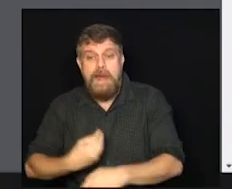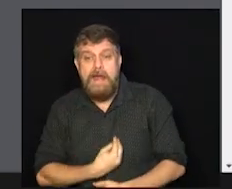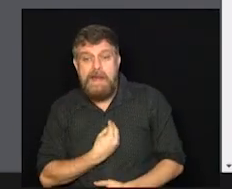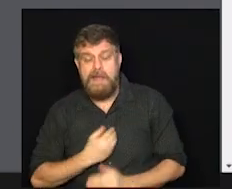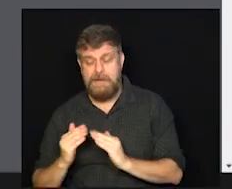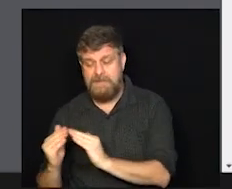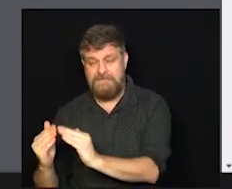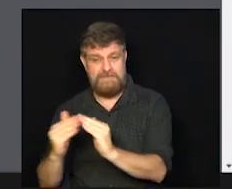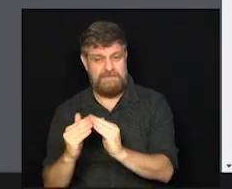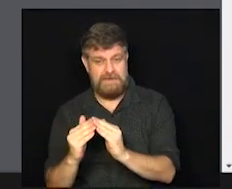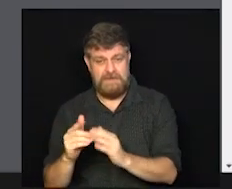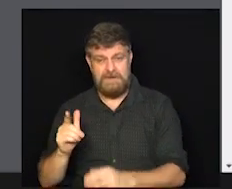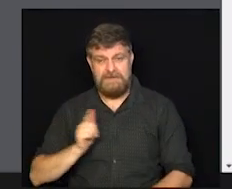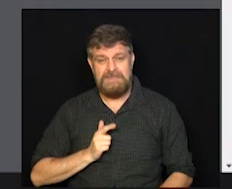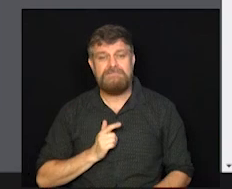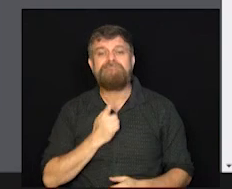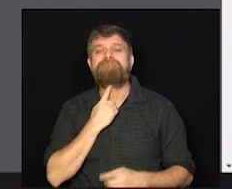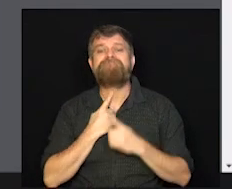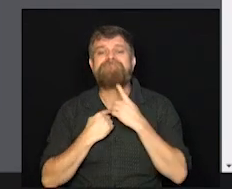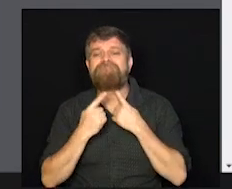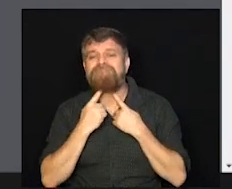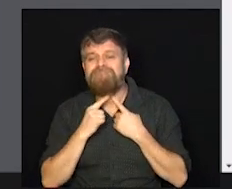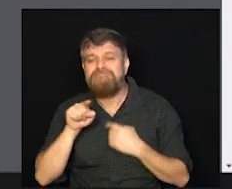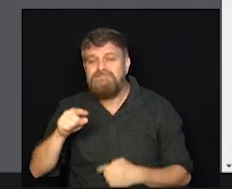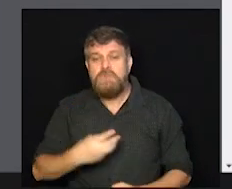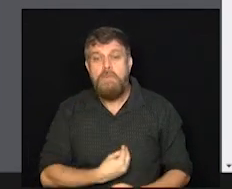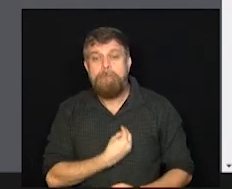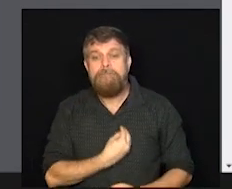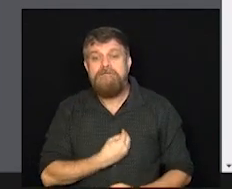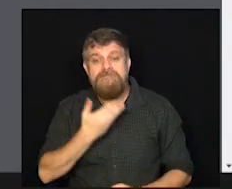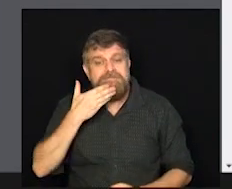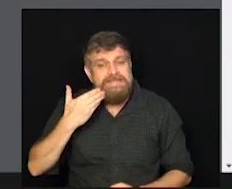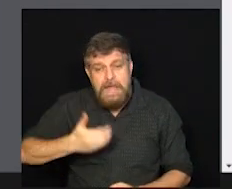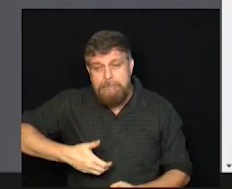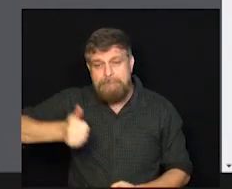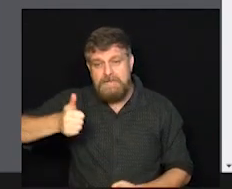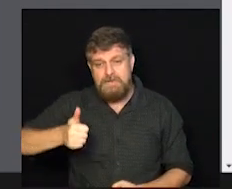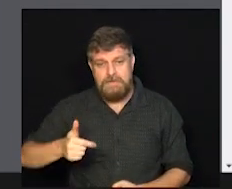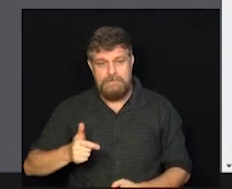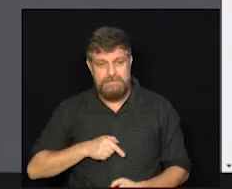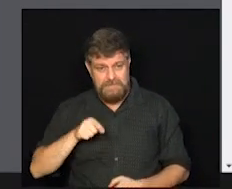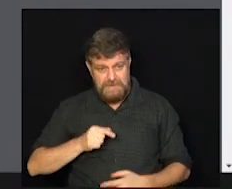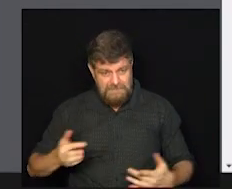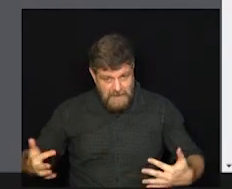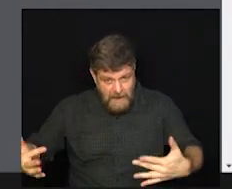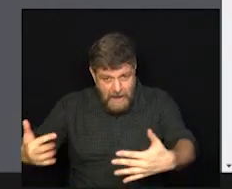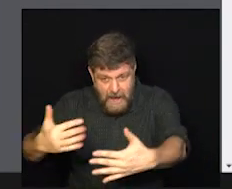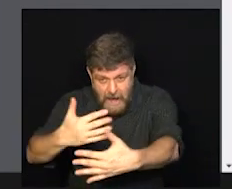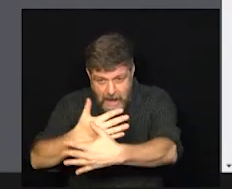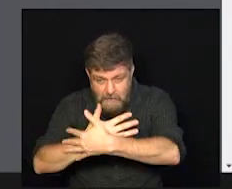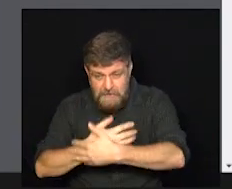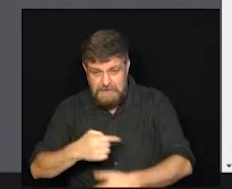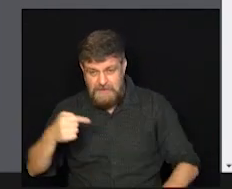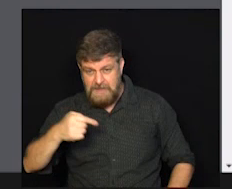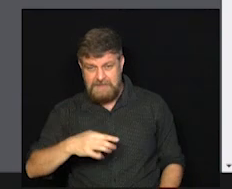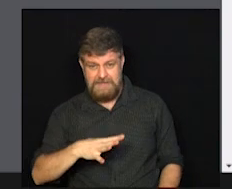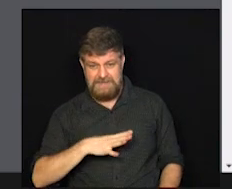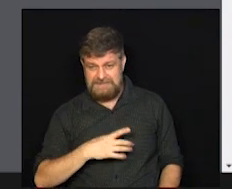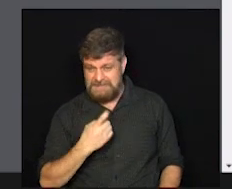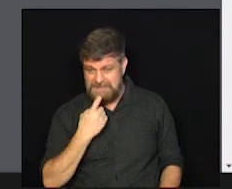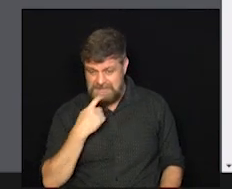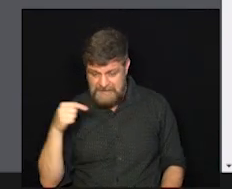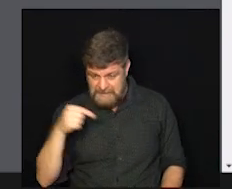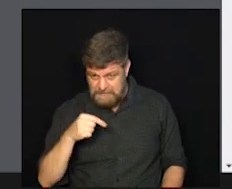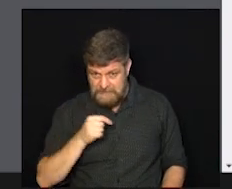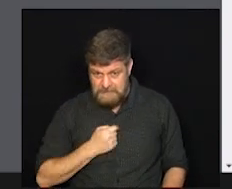e também o anseio de condições melhores. E ela não foi acolhida pela princesa do oeste dos barões do